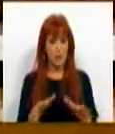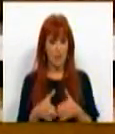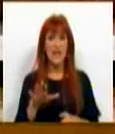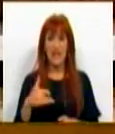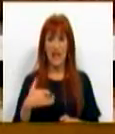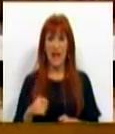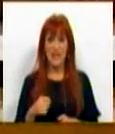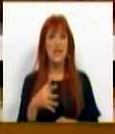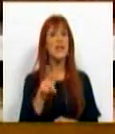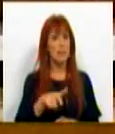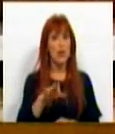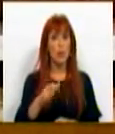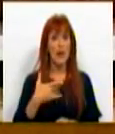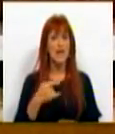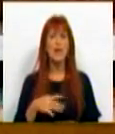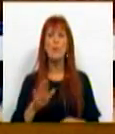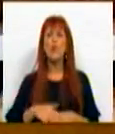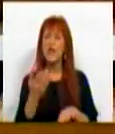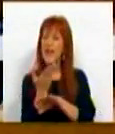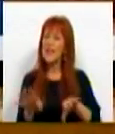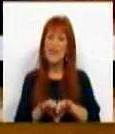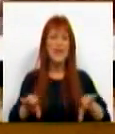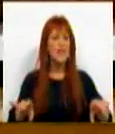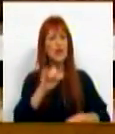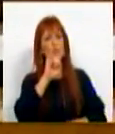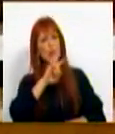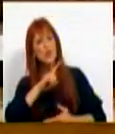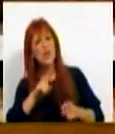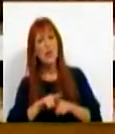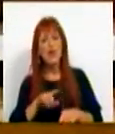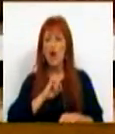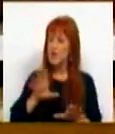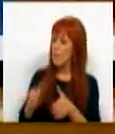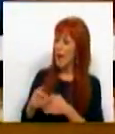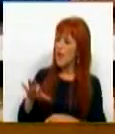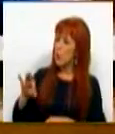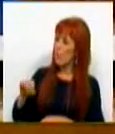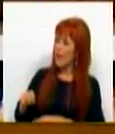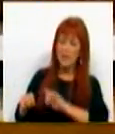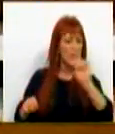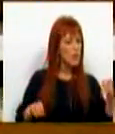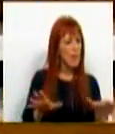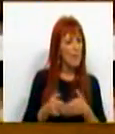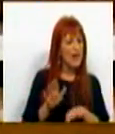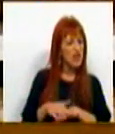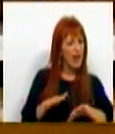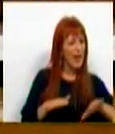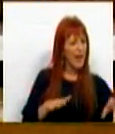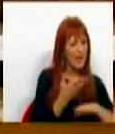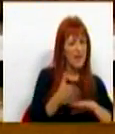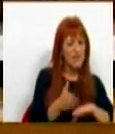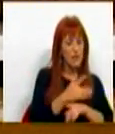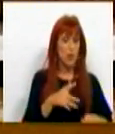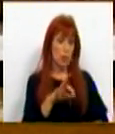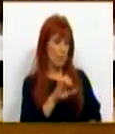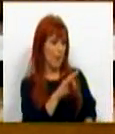do CDS e do PSD com as divisões eventuais entre a nossa bancada do PS e as bancadas à nossa esquerda,